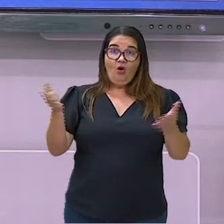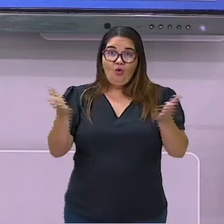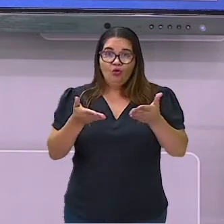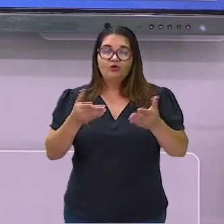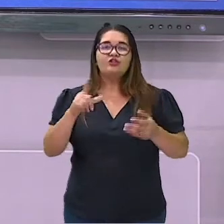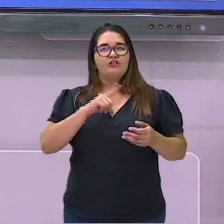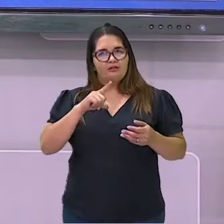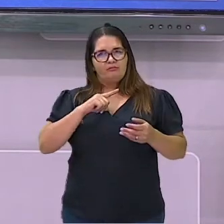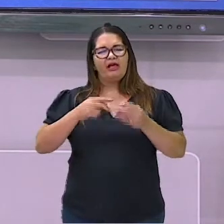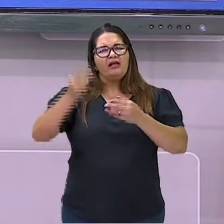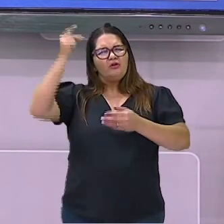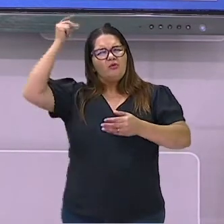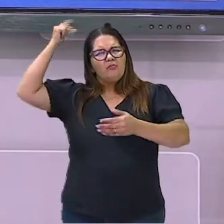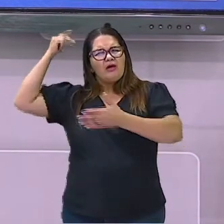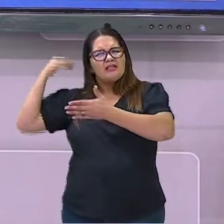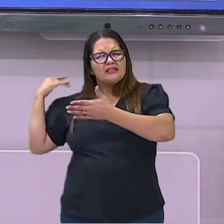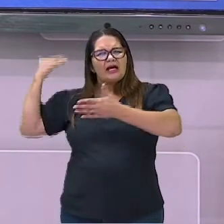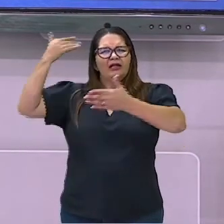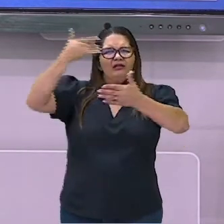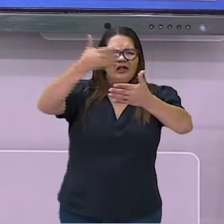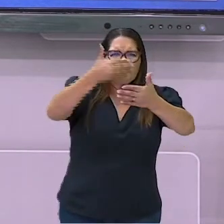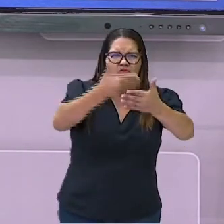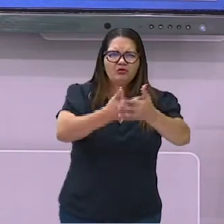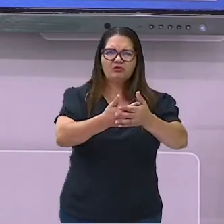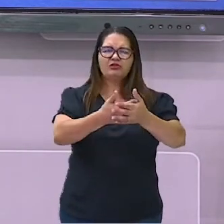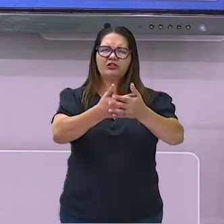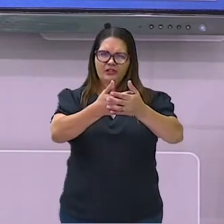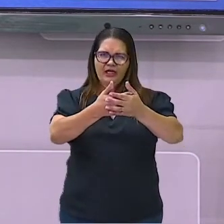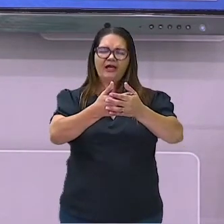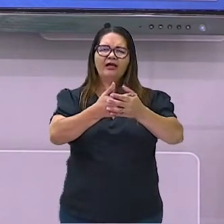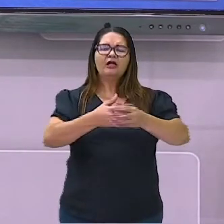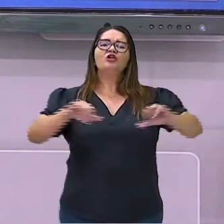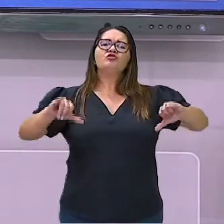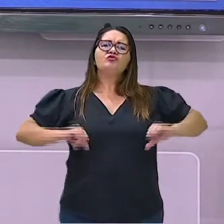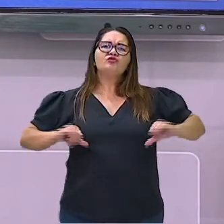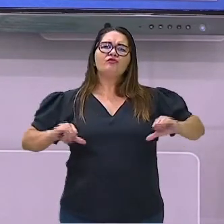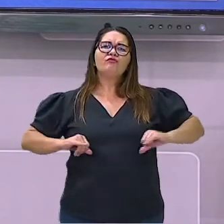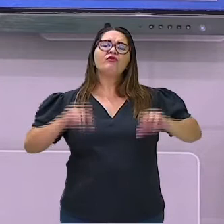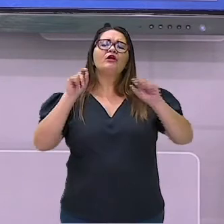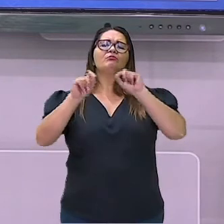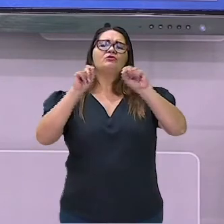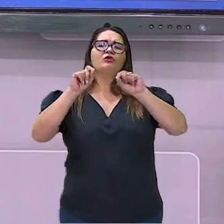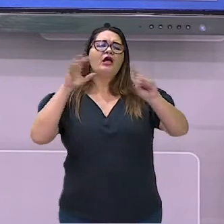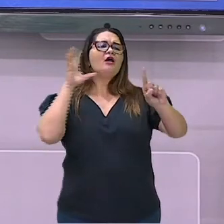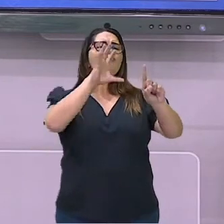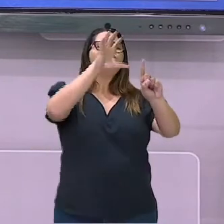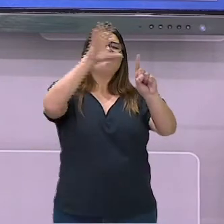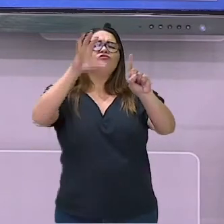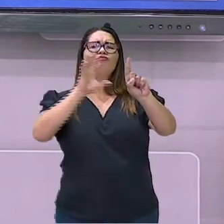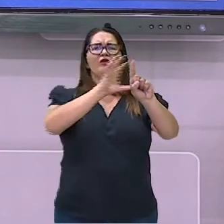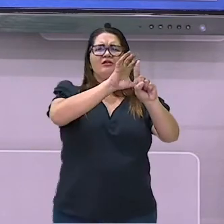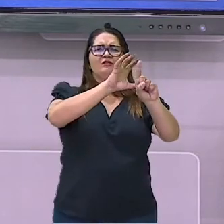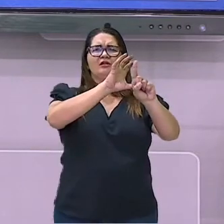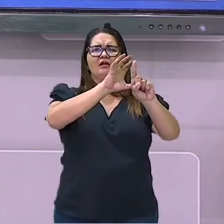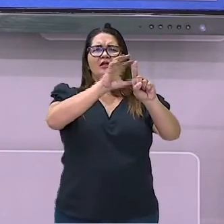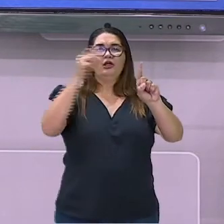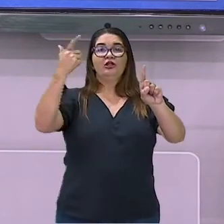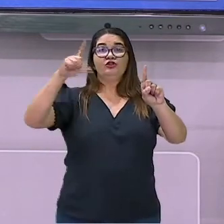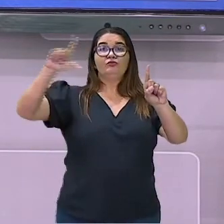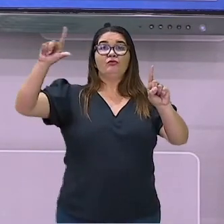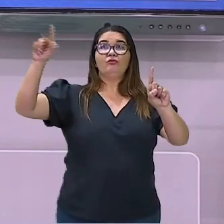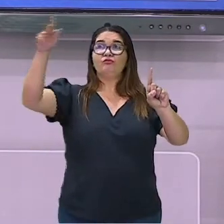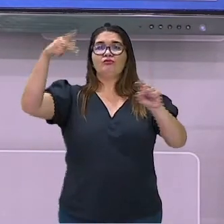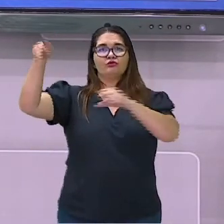nossas vidas, tanto cultural, política e principalmente